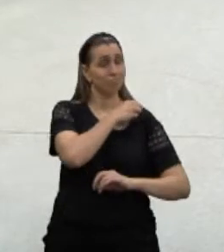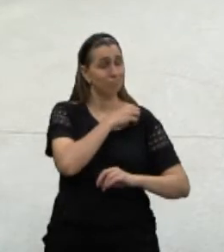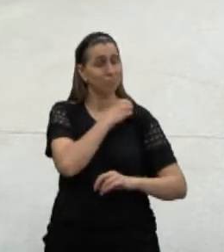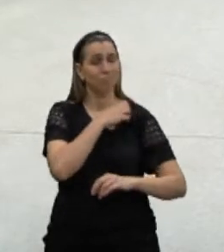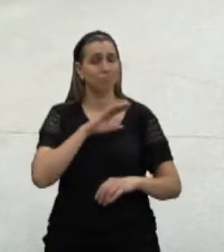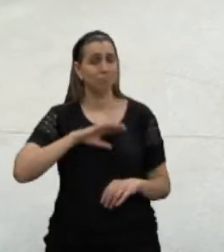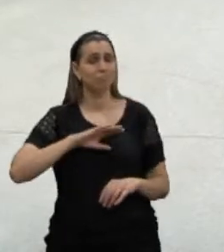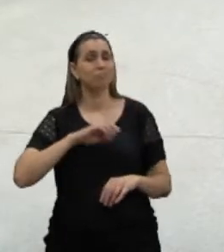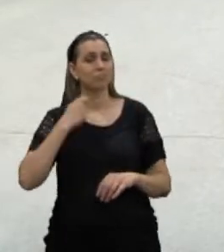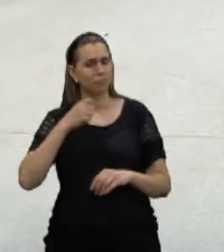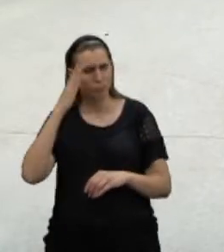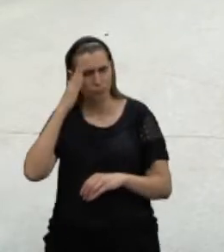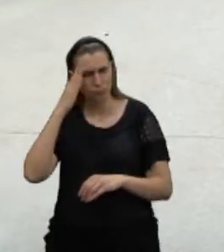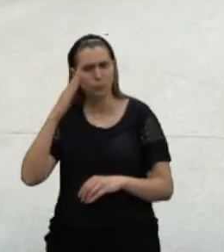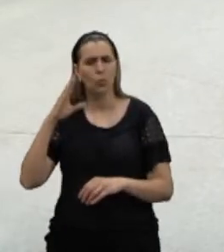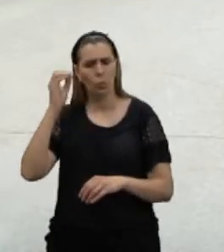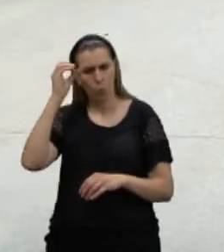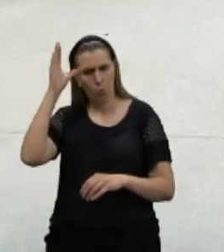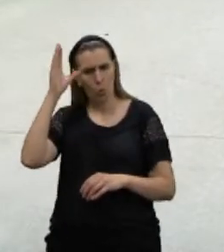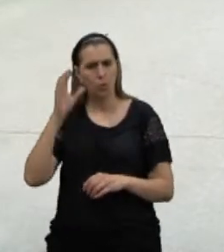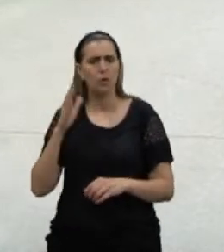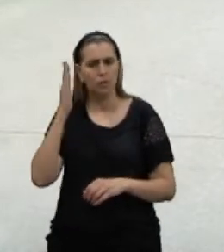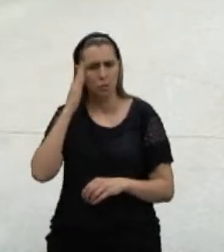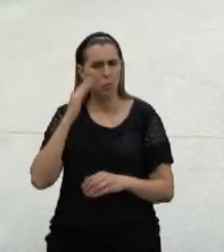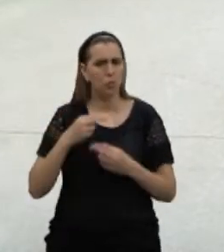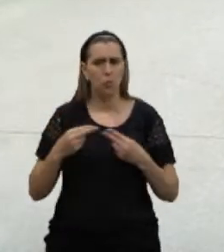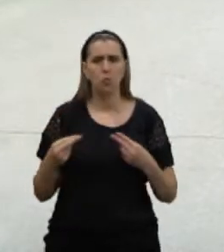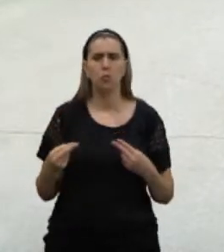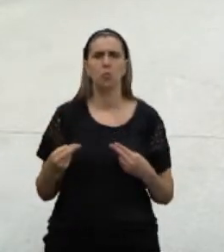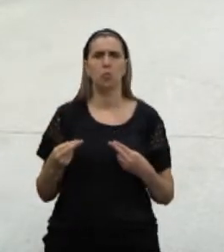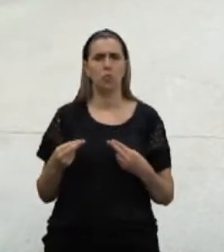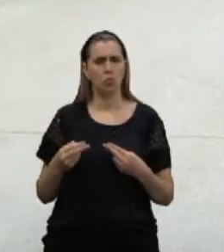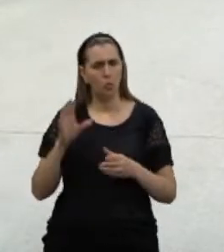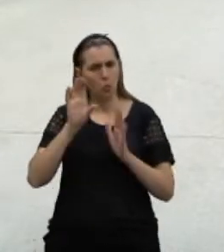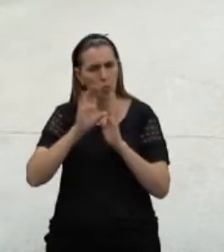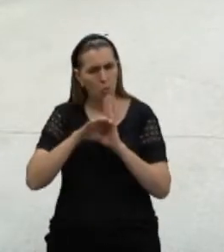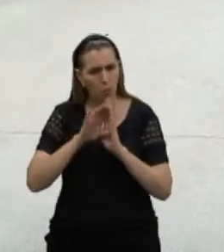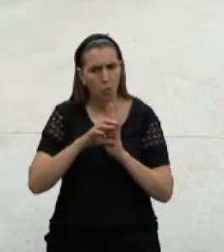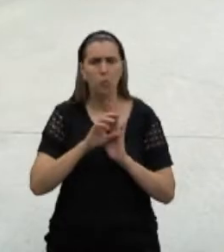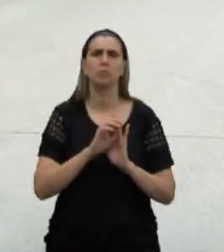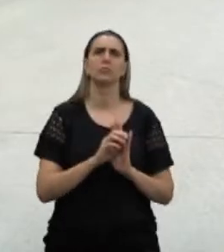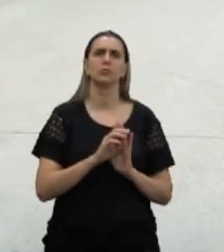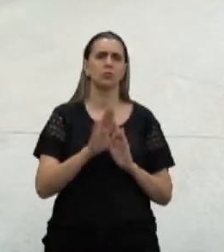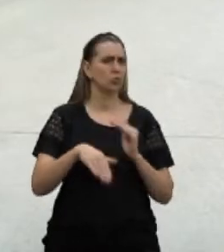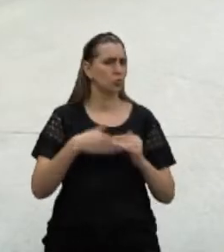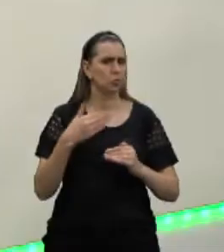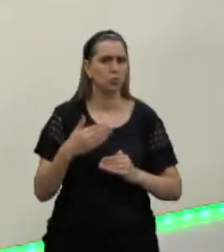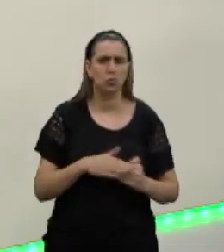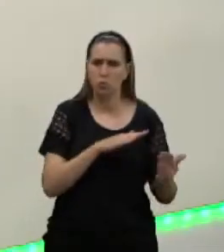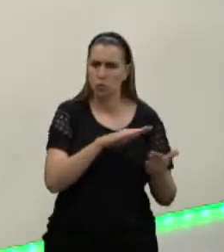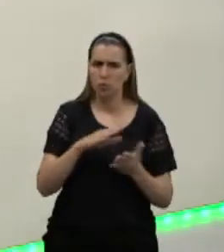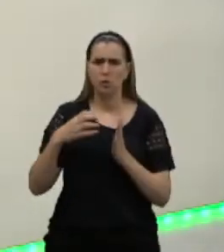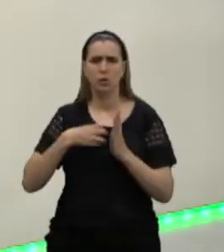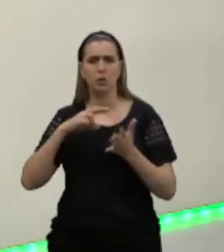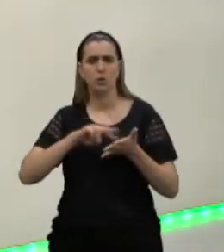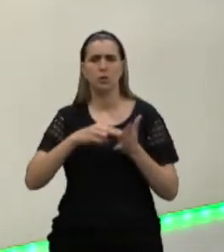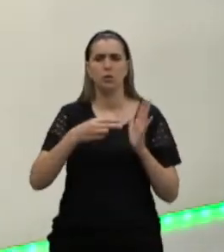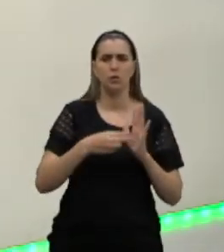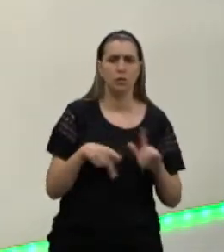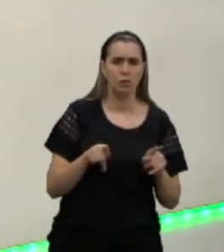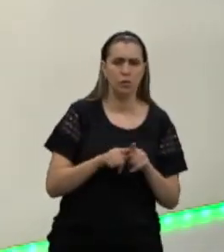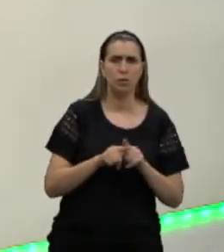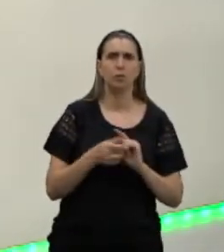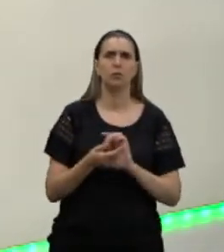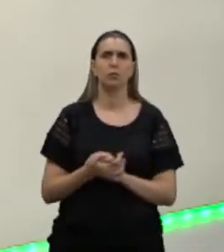Isso aí precisa dominar muita, né, os conceitos dessa questão de paralelismo semântico,